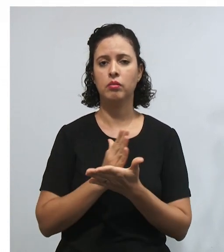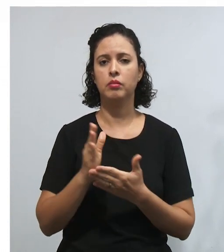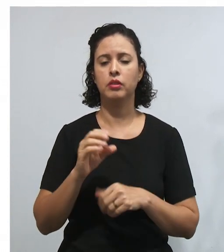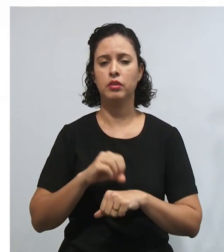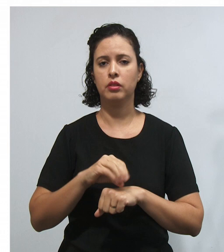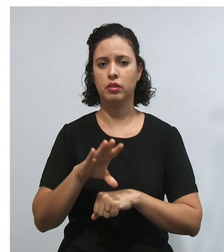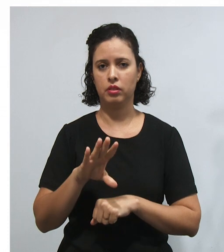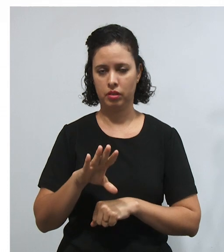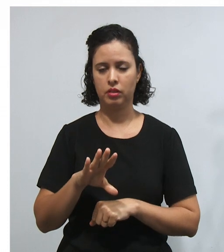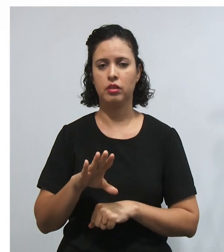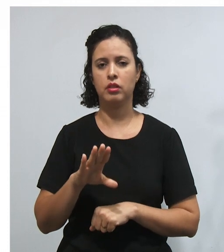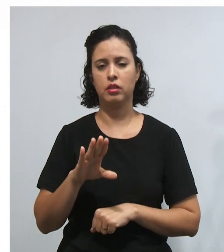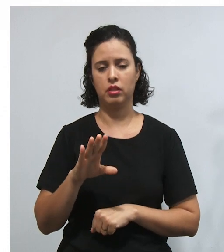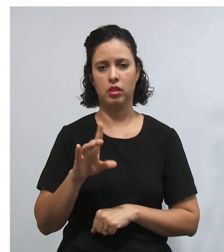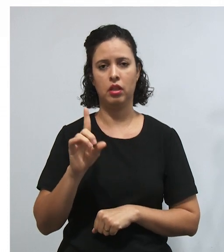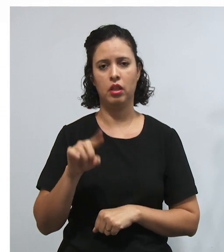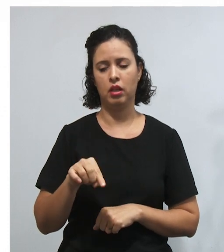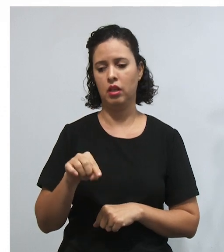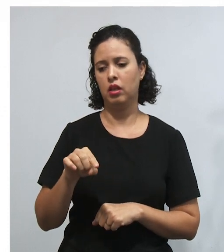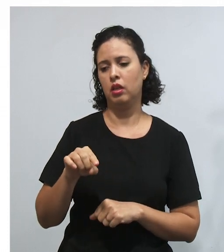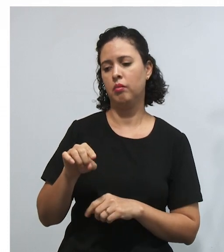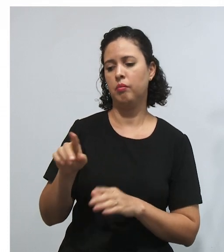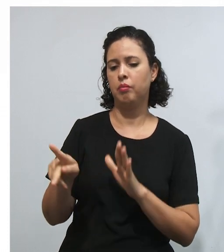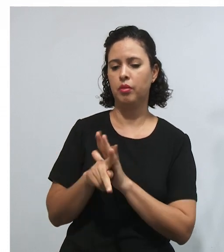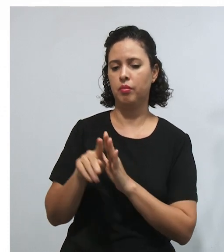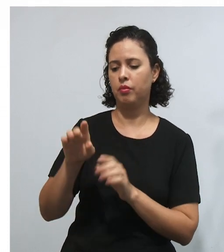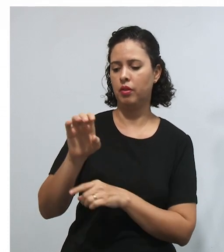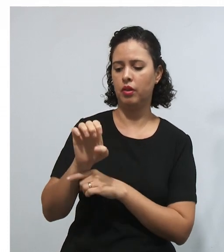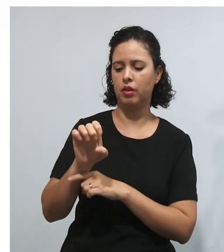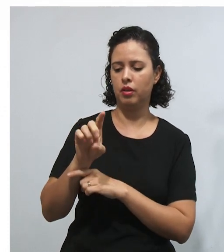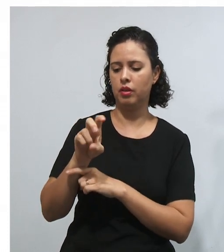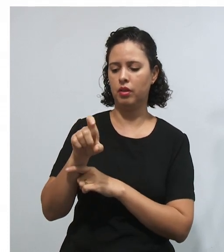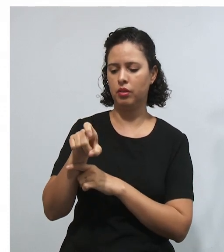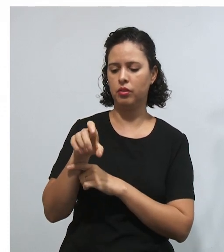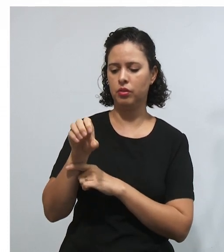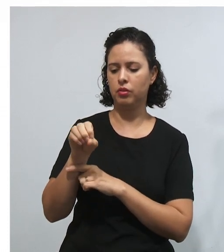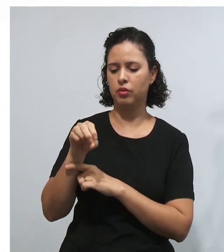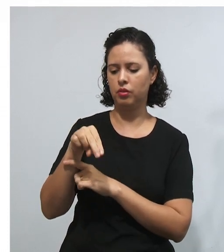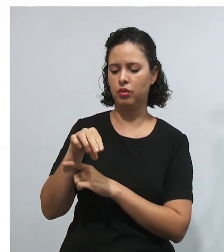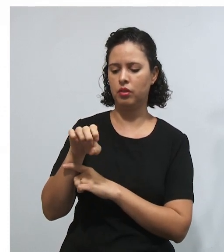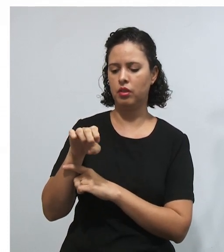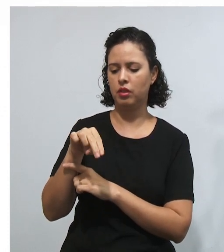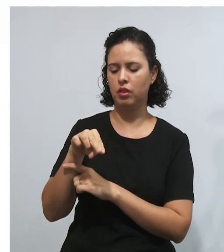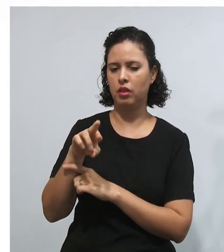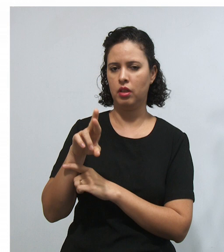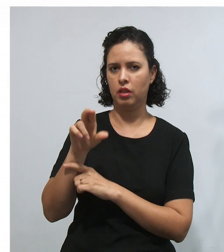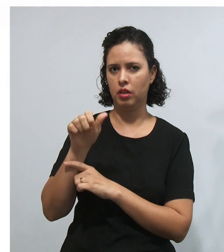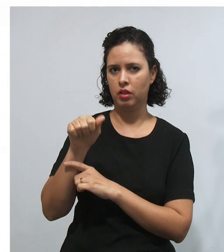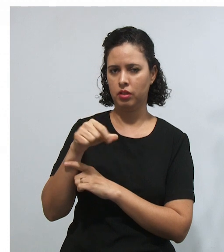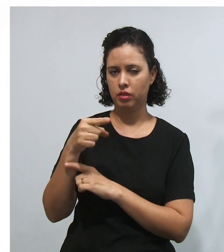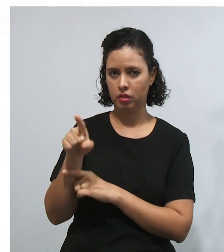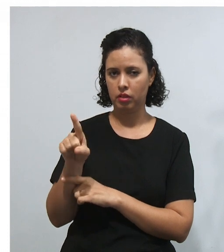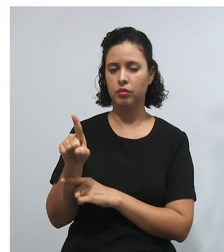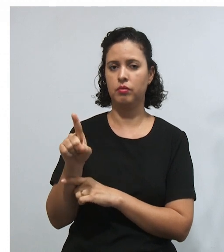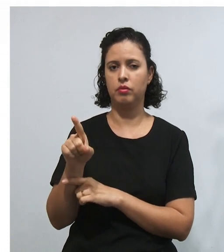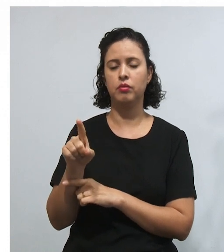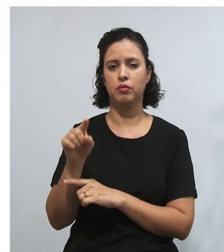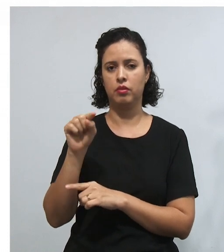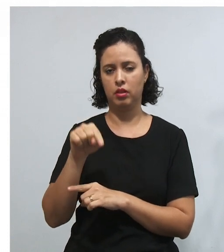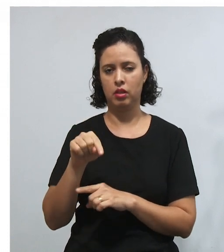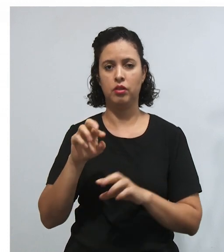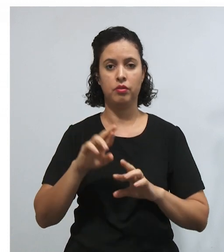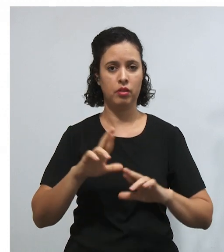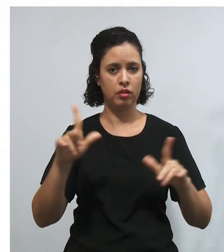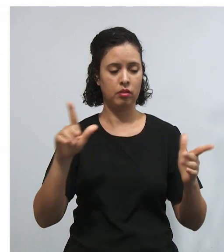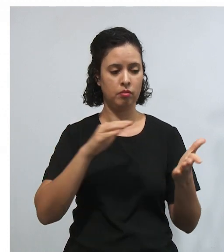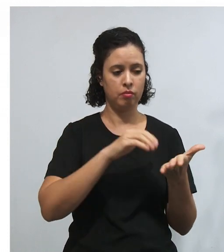algumas dicas, alguns toques que quando a gente fala de exoneração, tá? Que é diferente de demissão, tá certo? Lembrando aqui que a diferença do